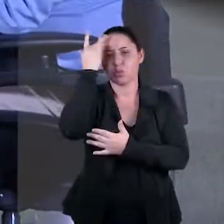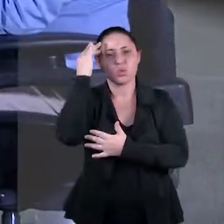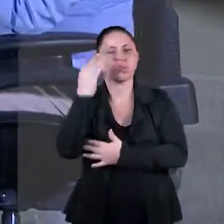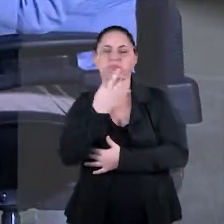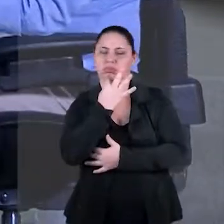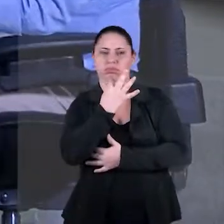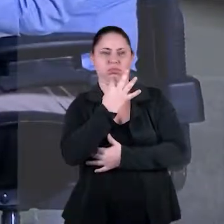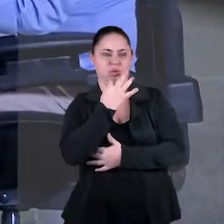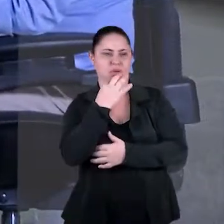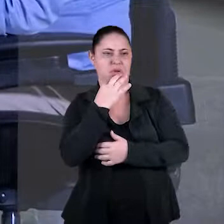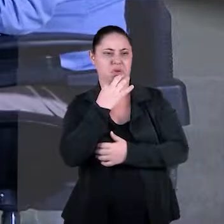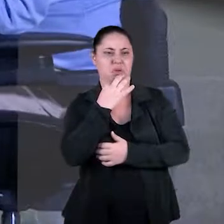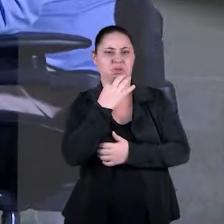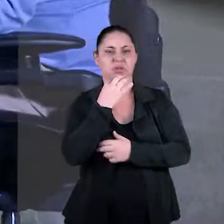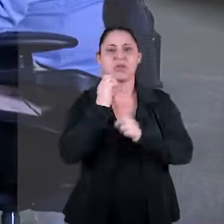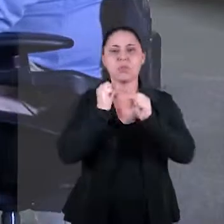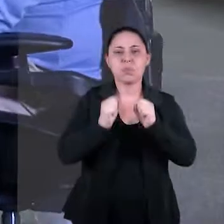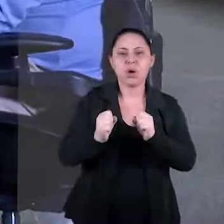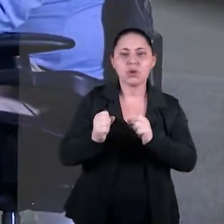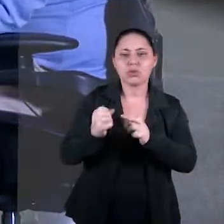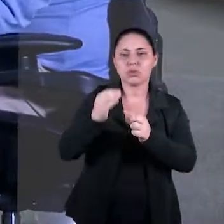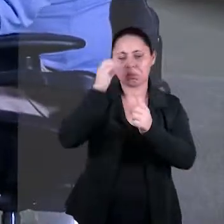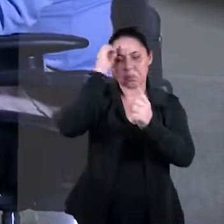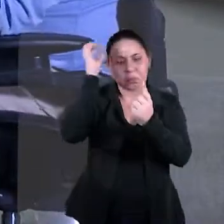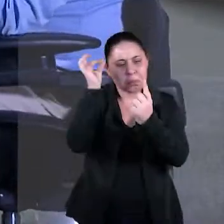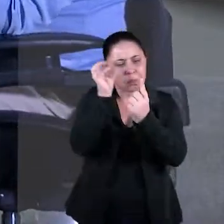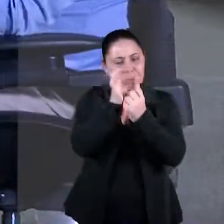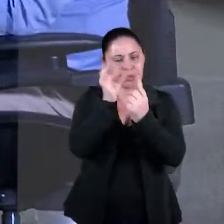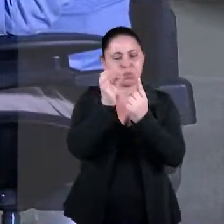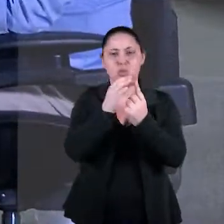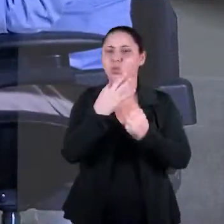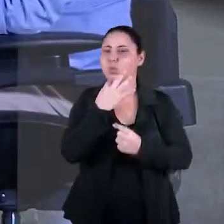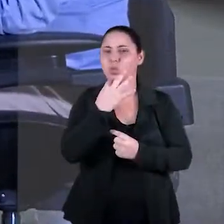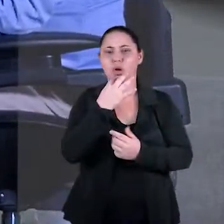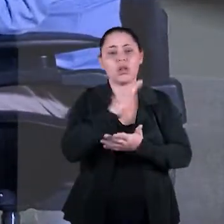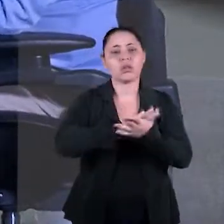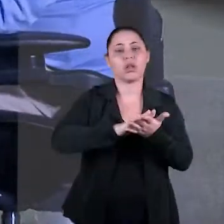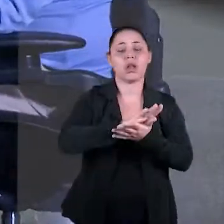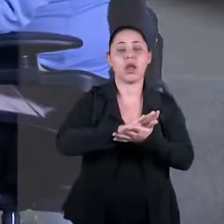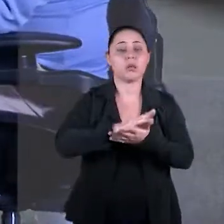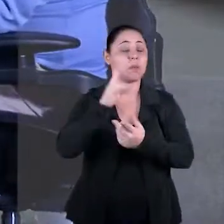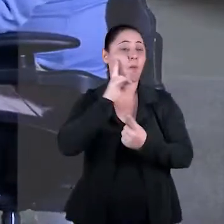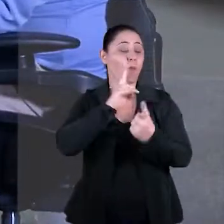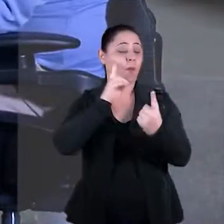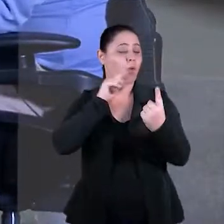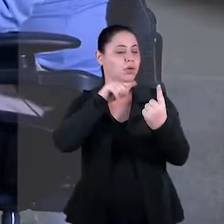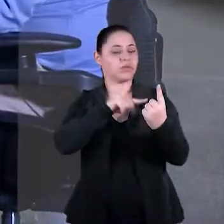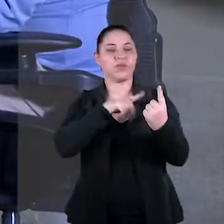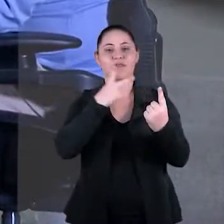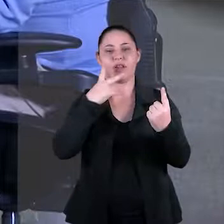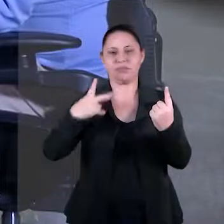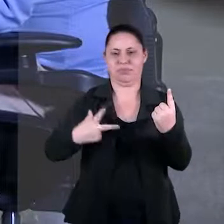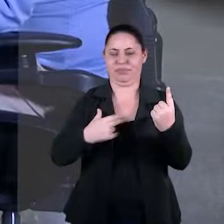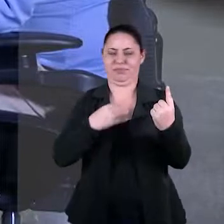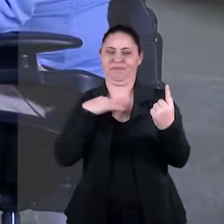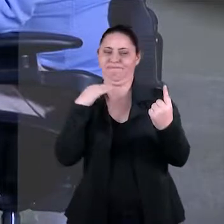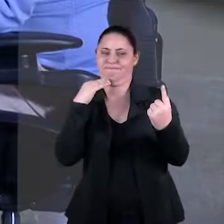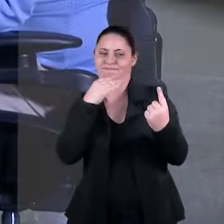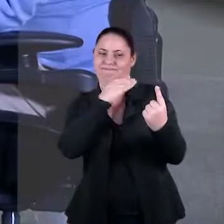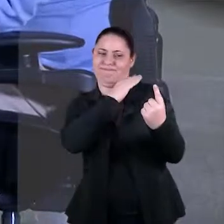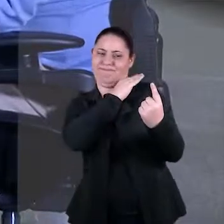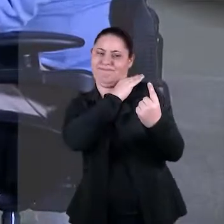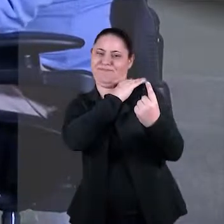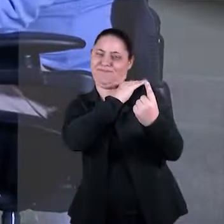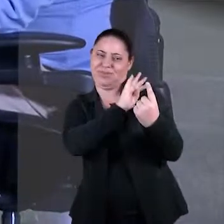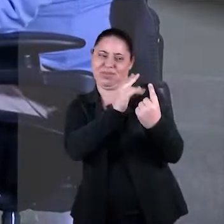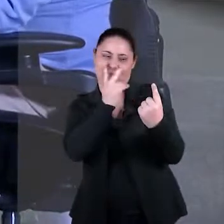verdade. Desconhecem como a opção terapêutica que traz resultados naturais. Quando fala de transplante, tem muito preconceito. A gente pensa muito